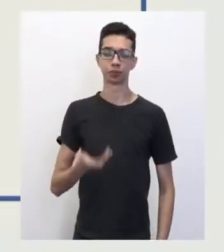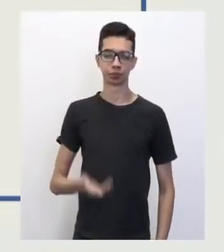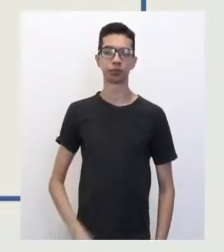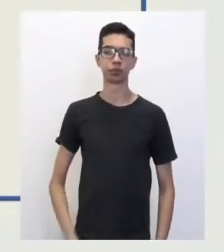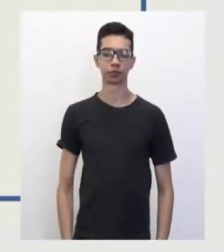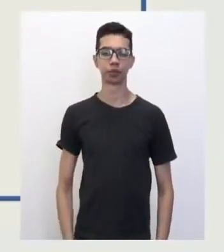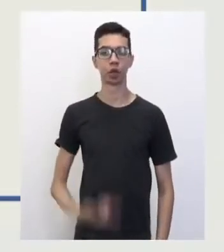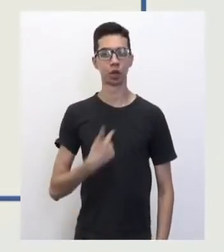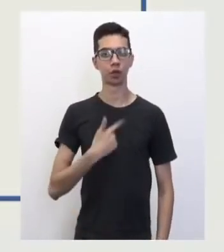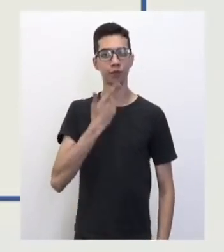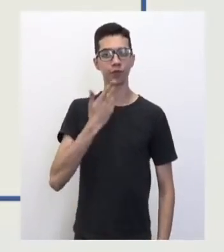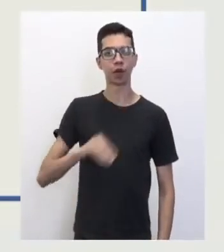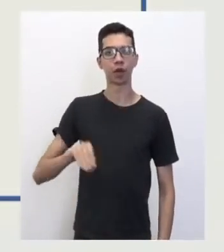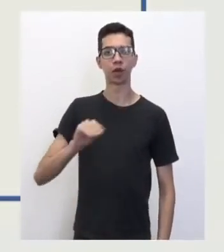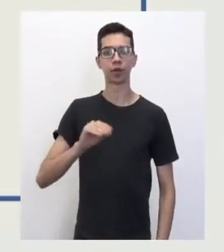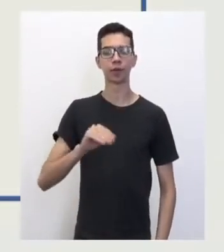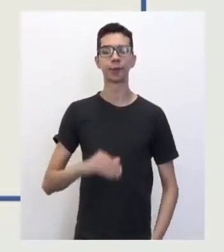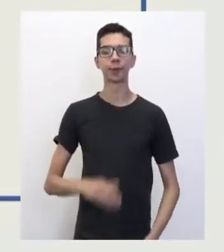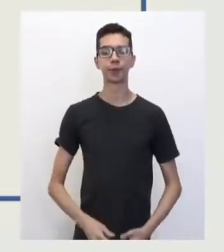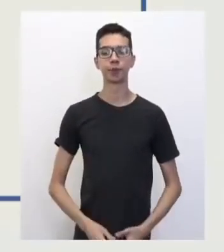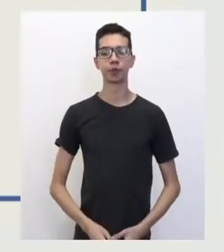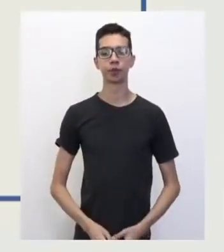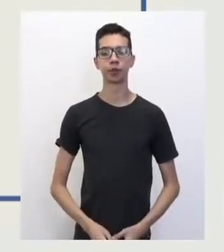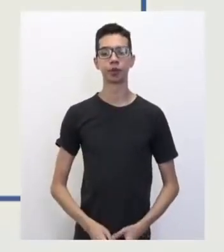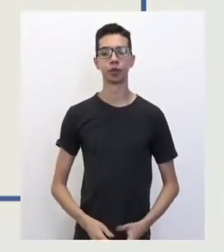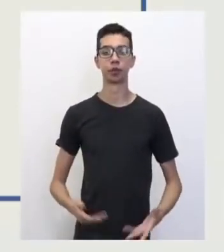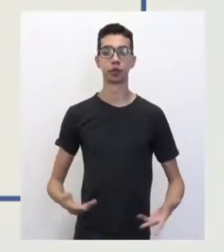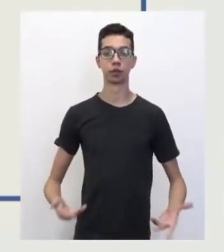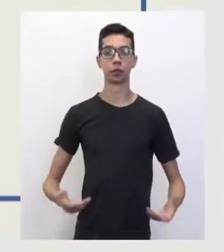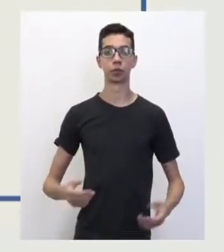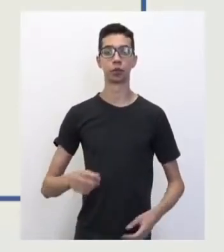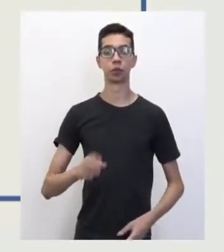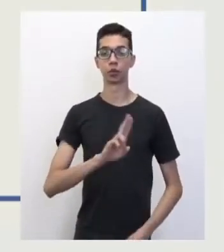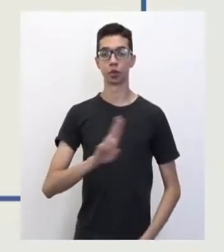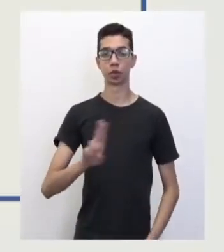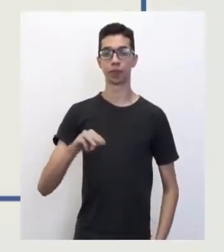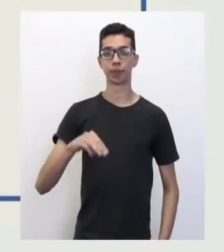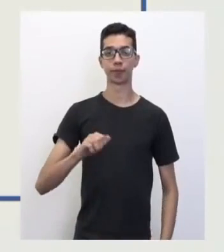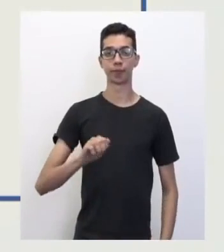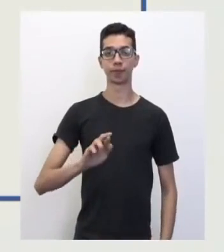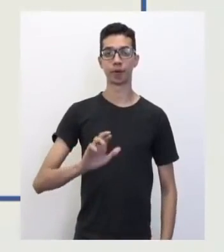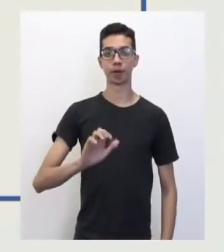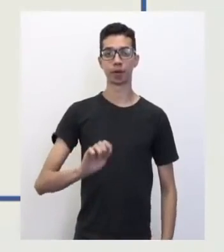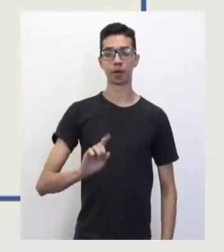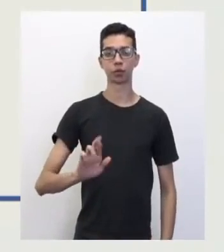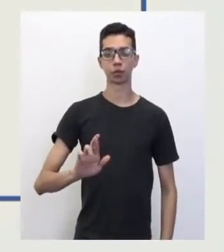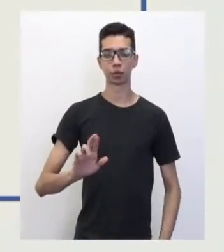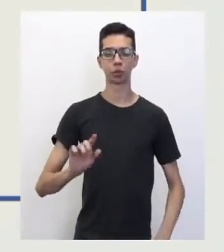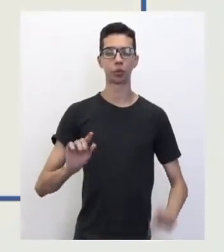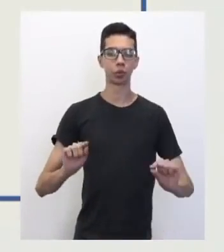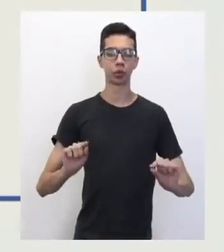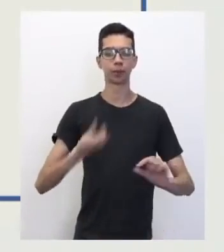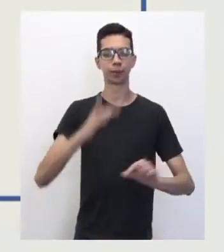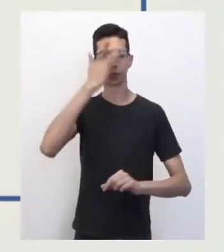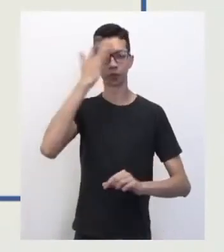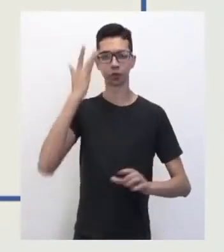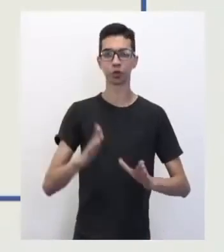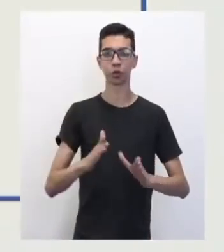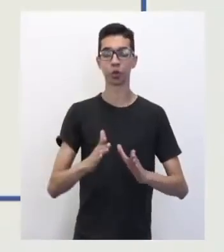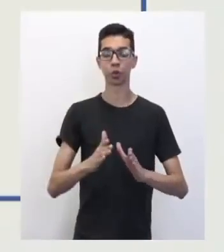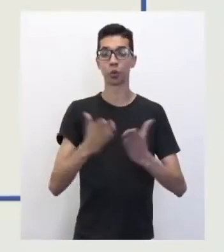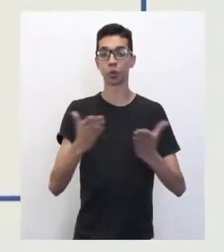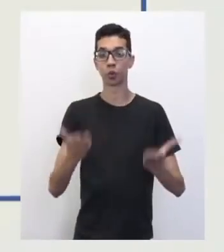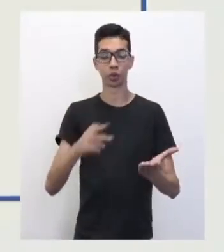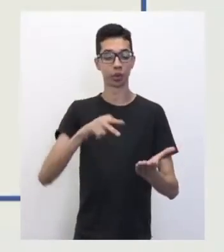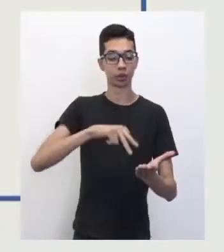né? Então, esses marcadores que buscam chamar a atenção do leitor, dirigir-se